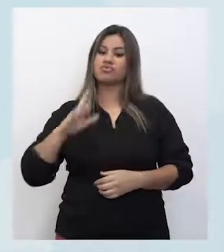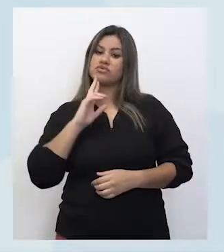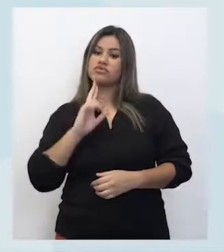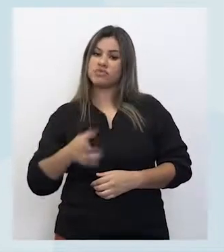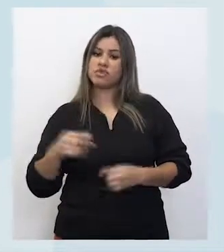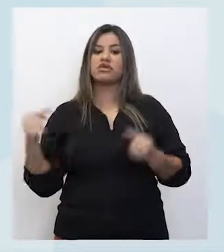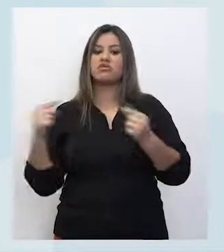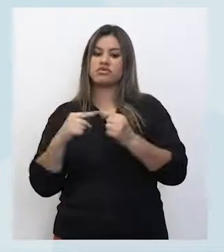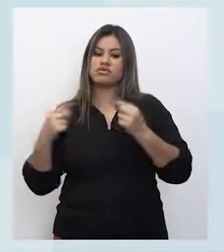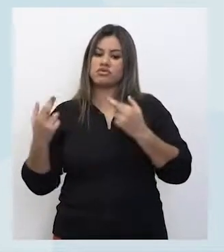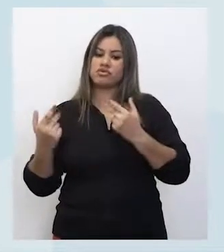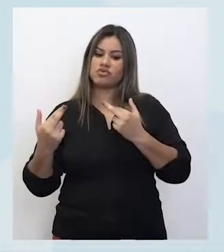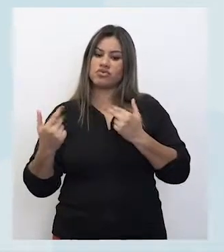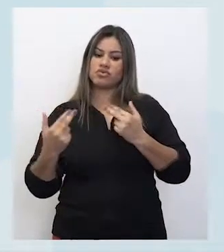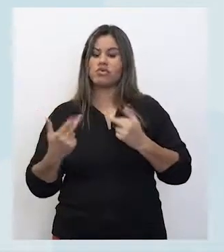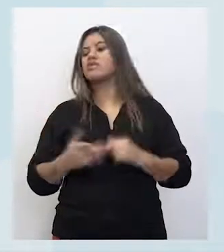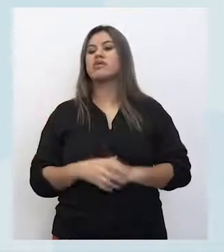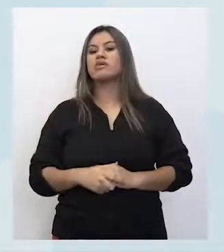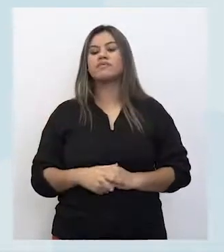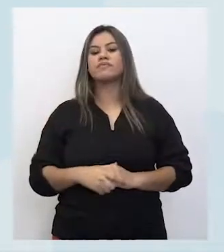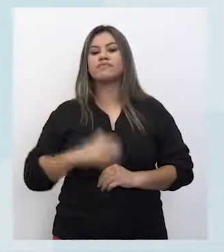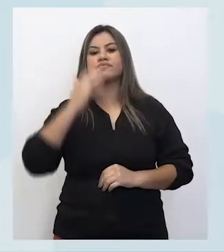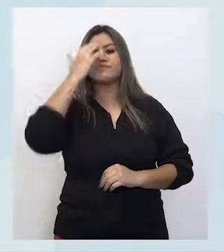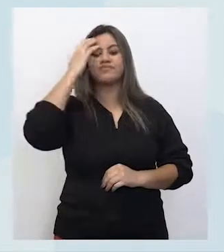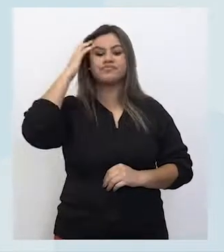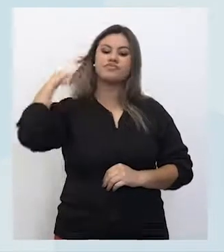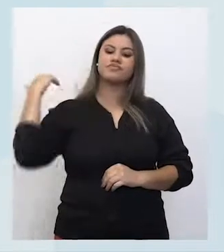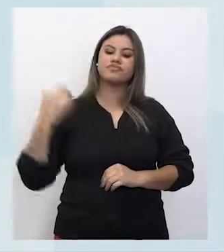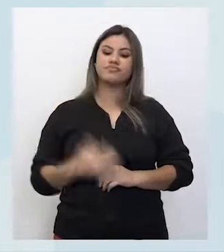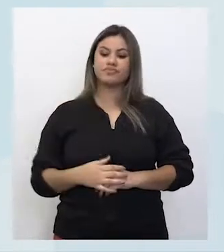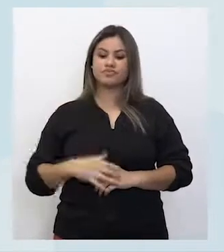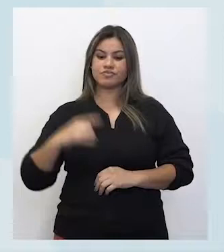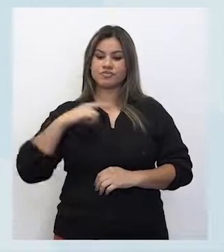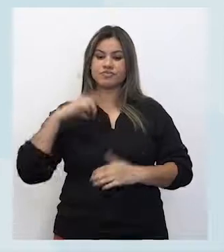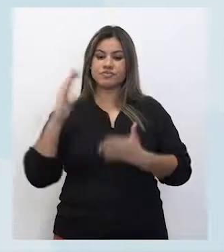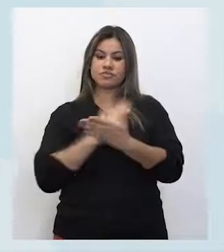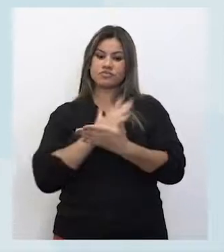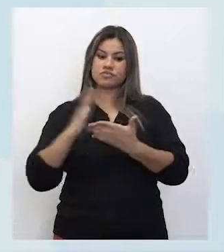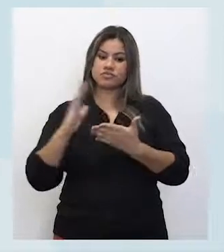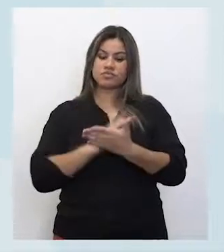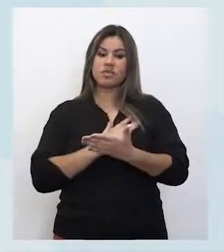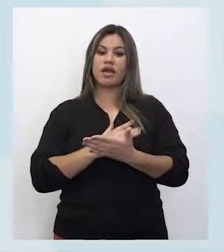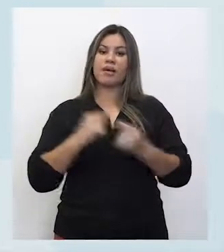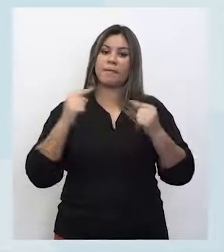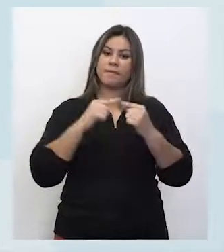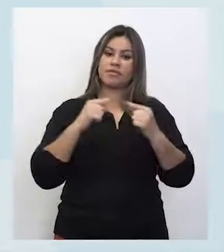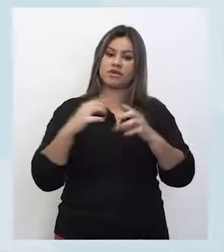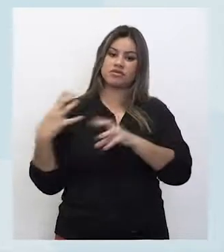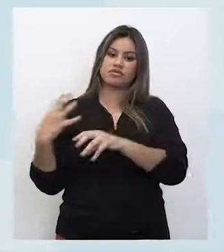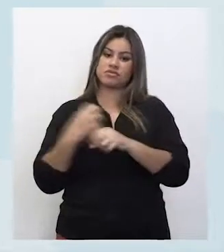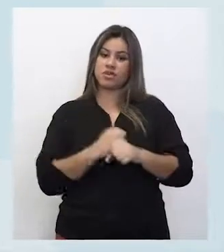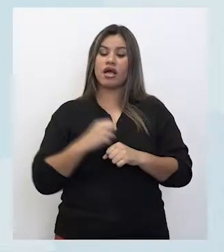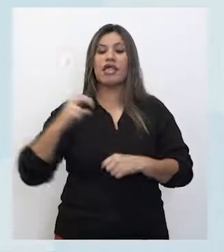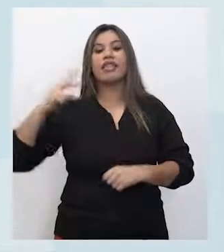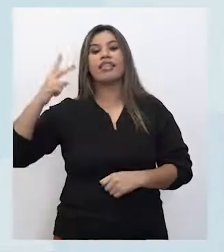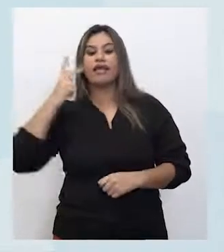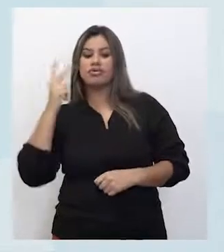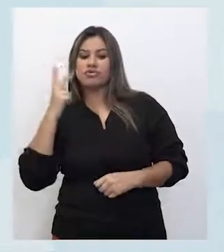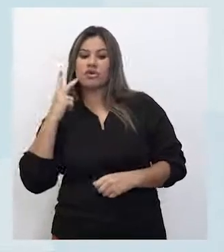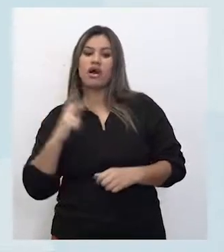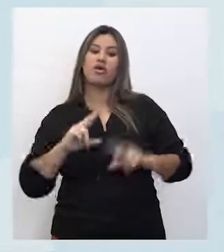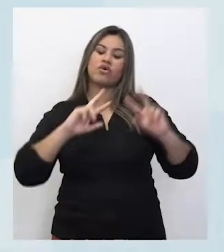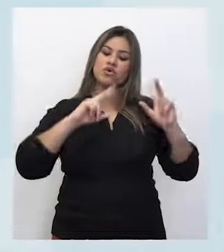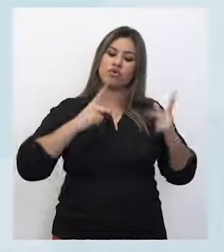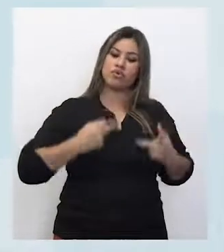chegaram a essas conclusões que existem a somatória das duas coisas. Já há